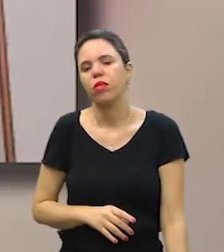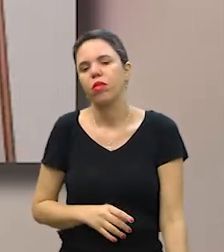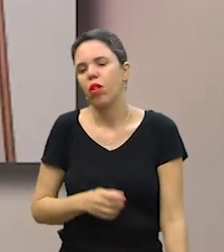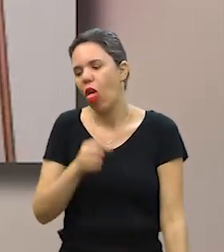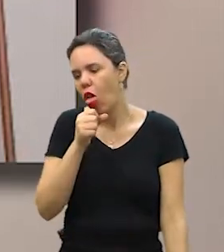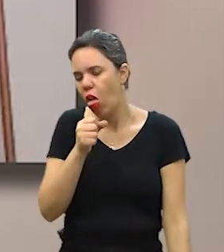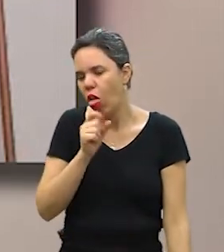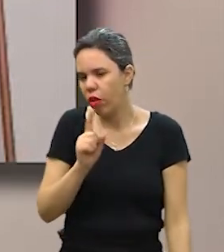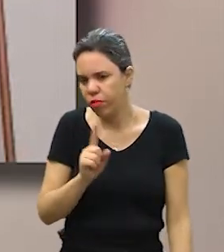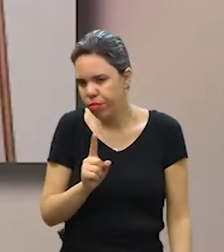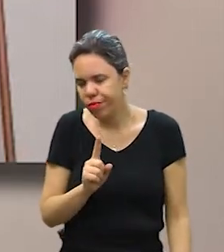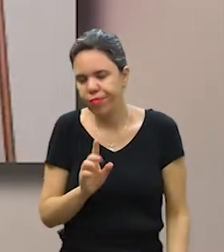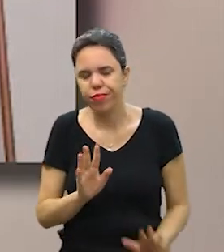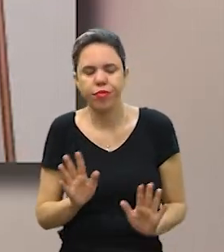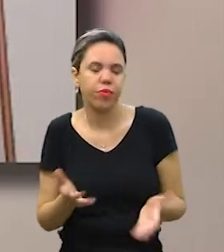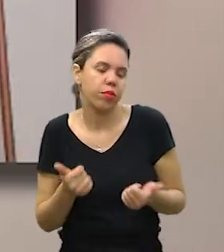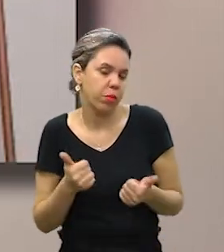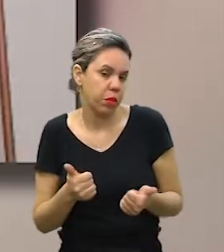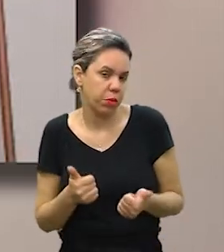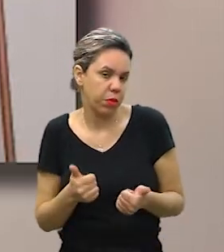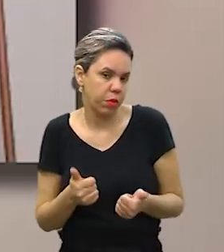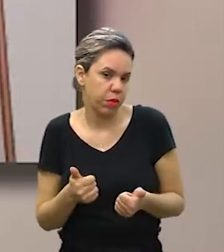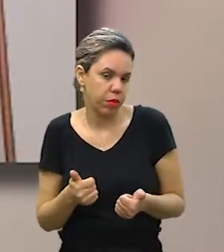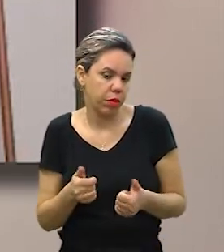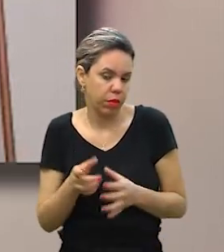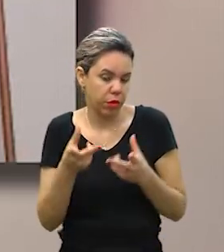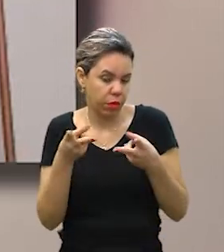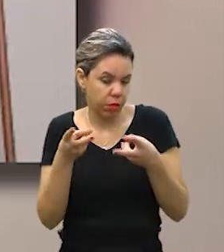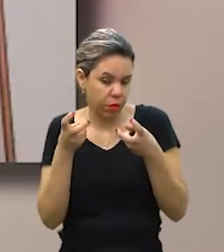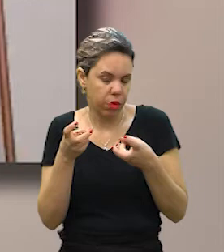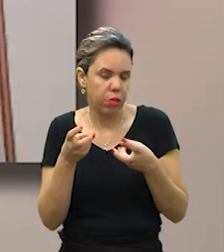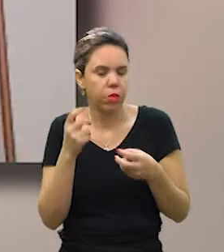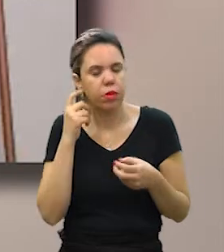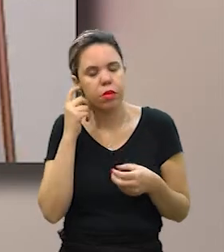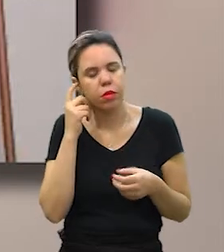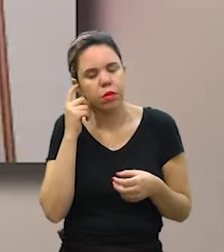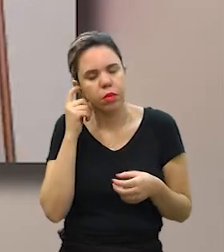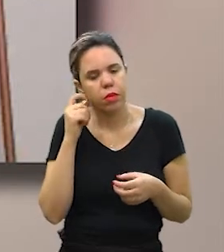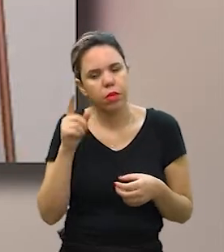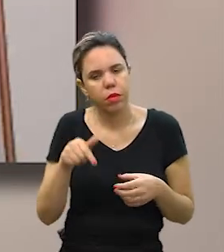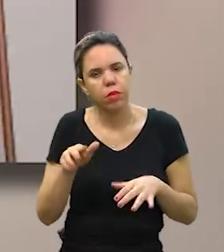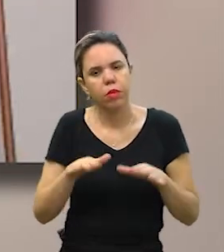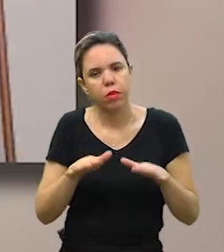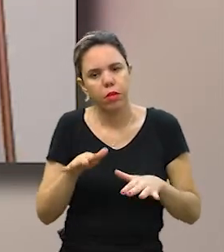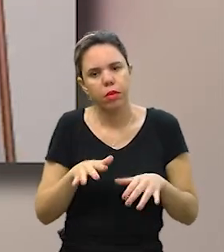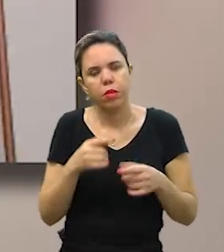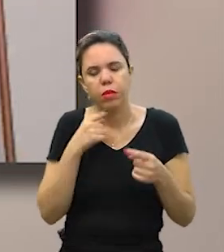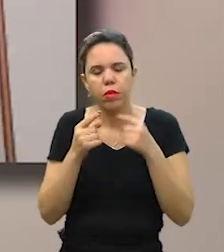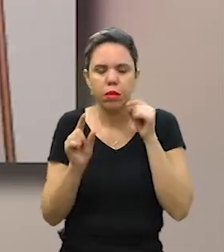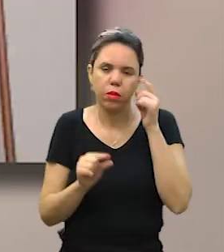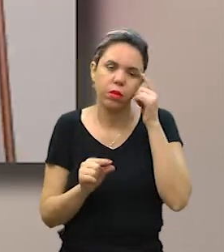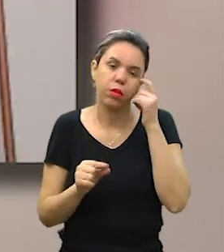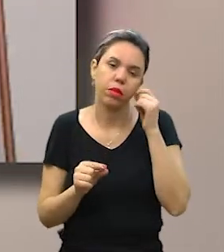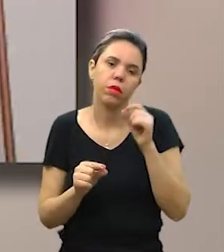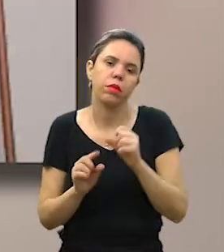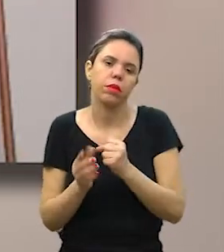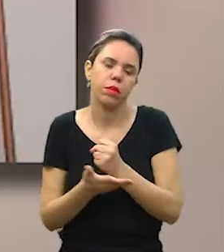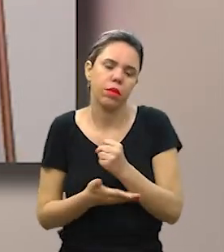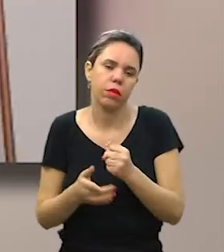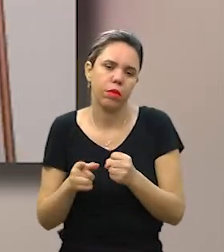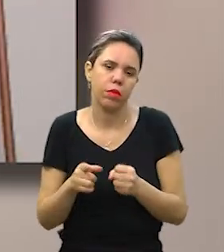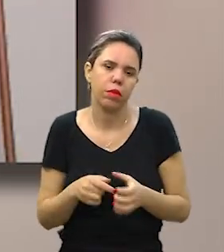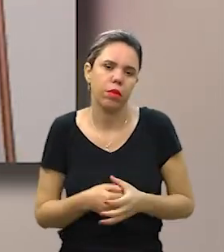tá com tosse, com desconforto, então tá tudo bem, vamos observar, né? Então, às vezes é uma dúvida pequena